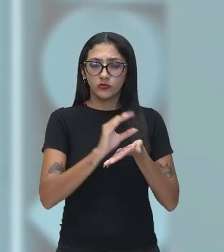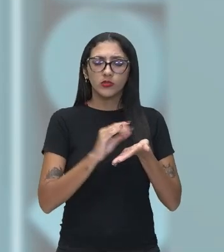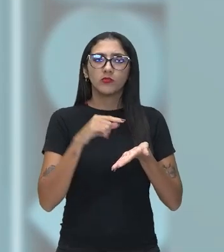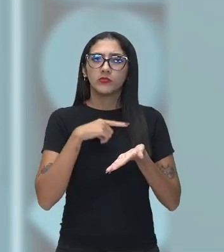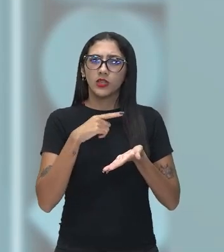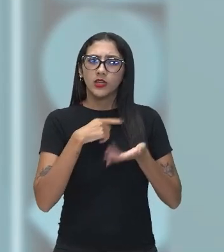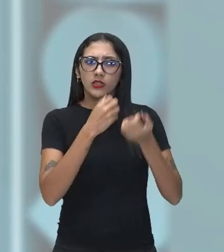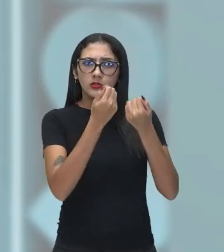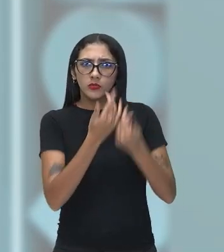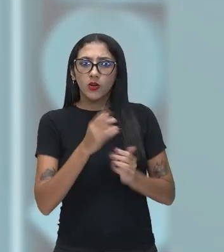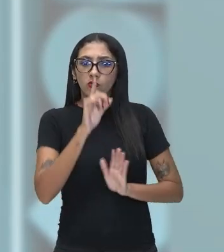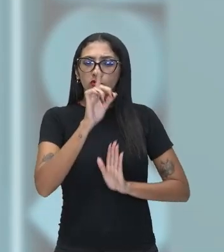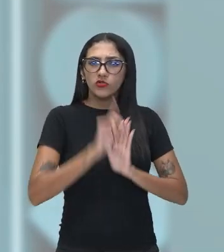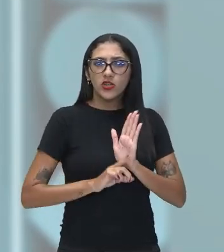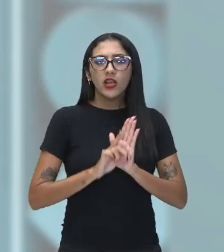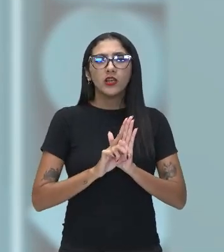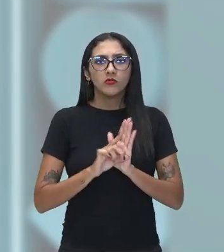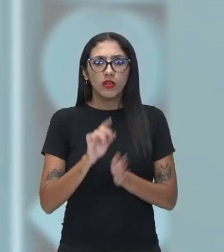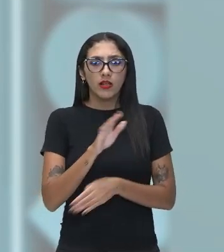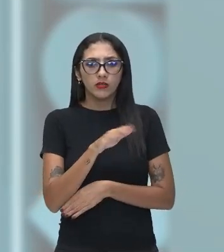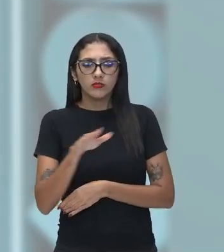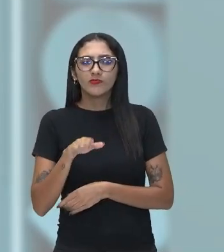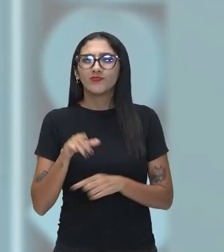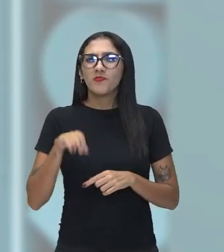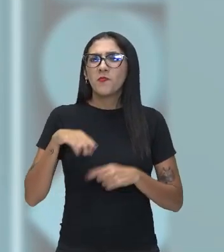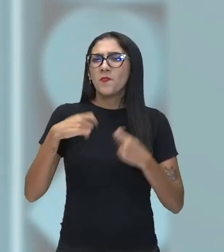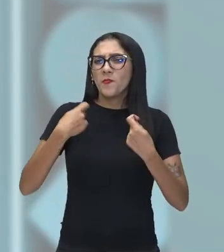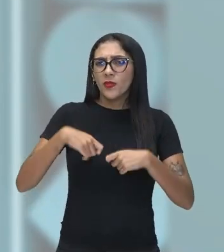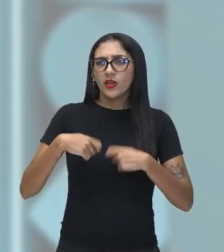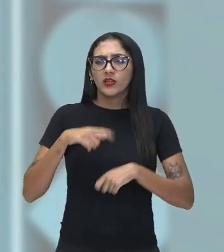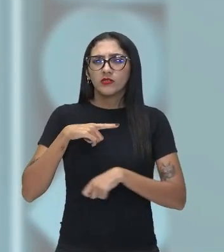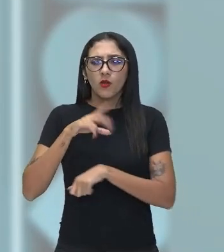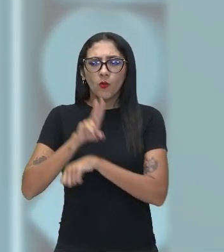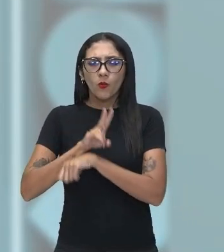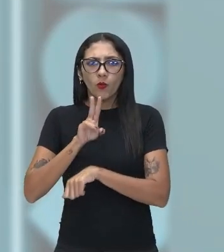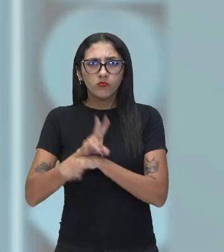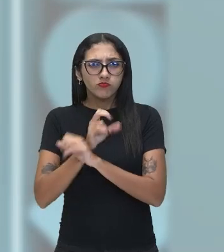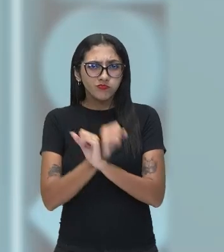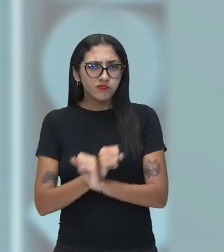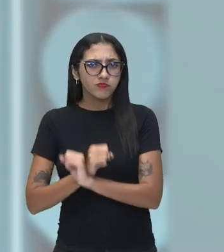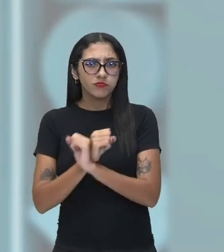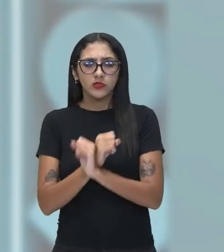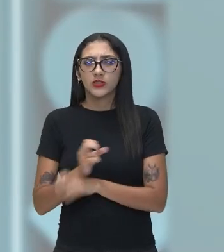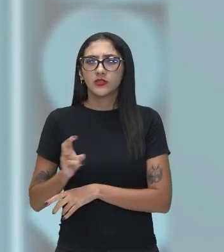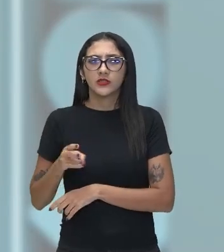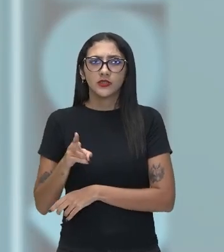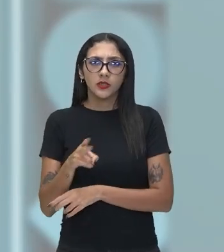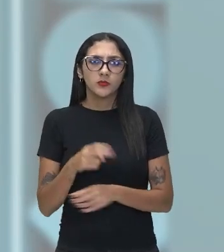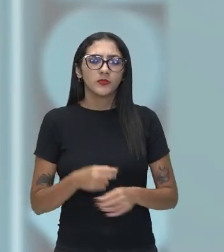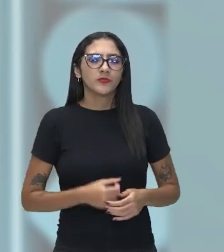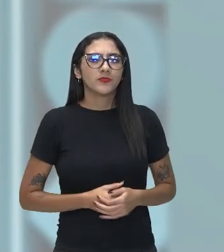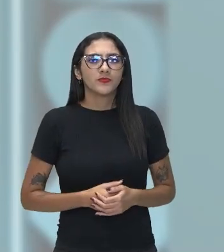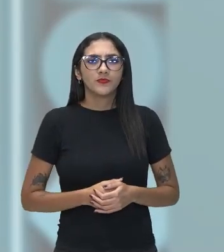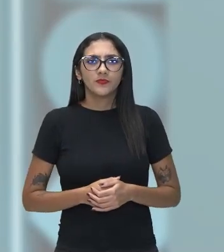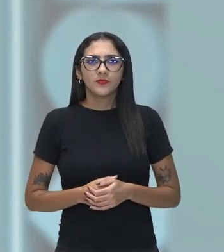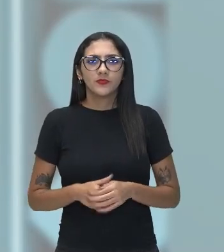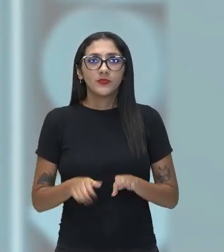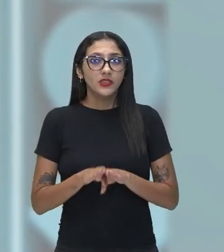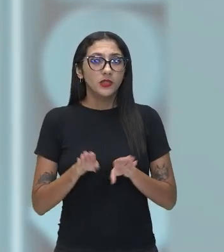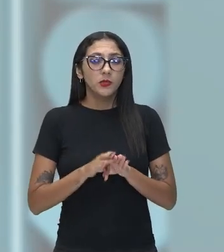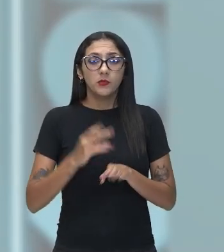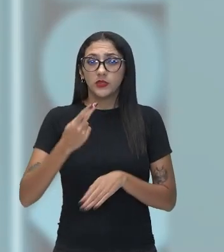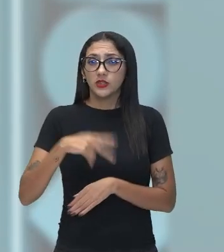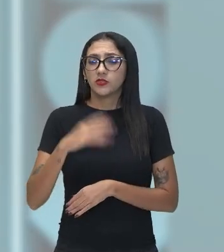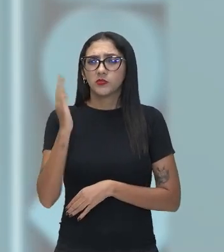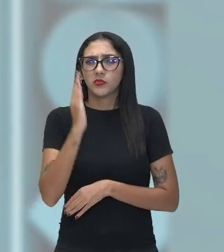adolescentes devem ser protegidos, eles necessitam de proteção integral. E, claro, para que no nosso país nós